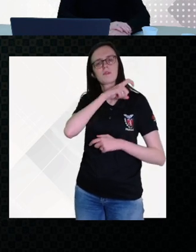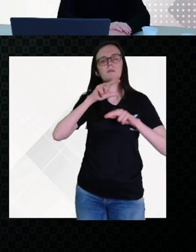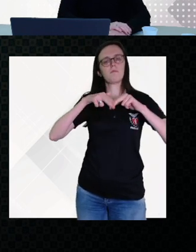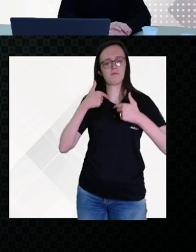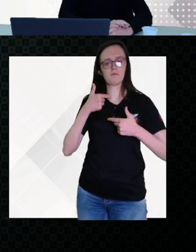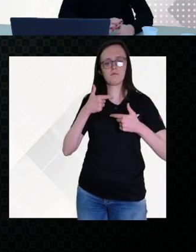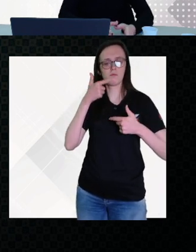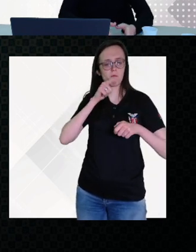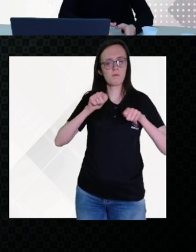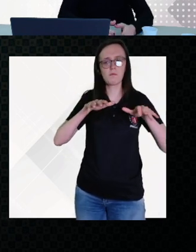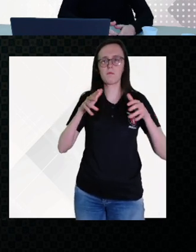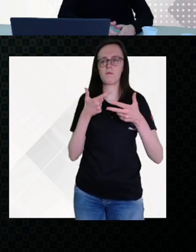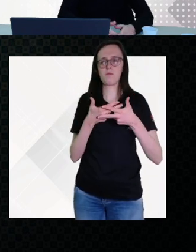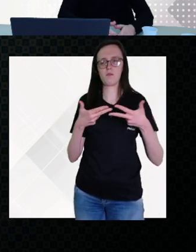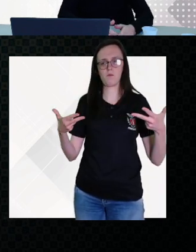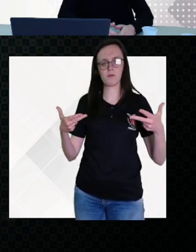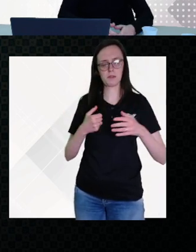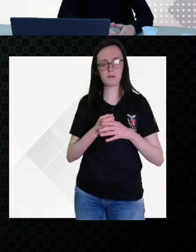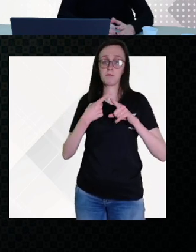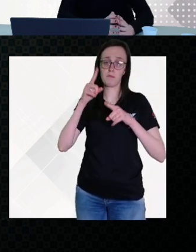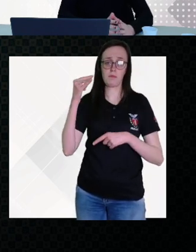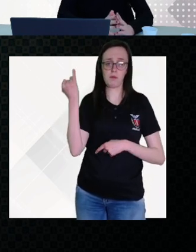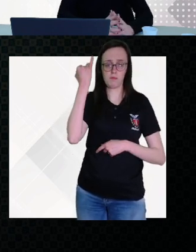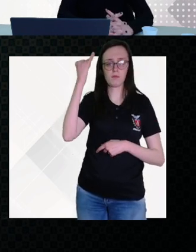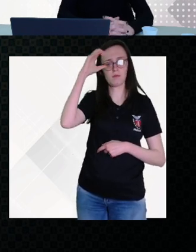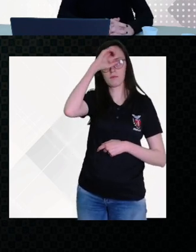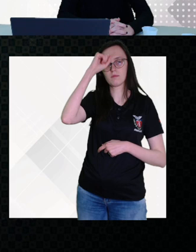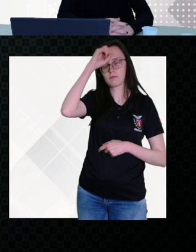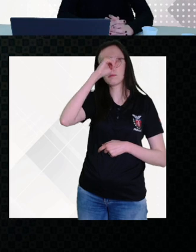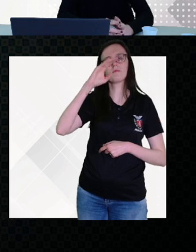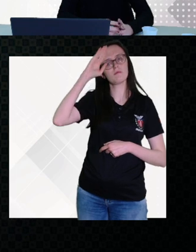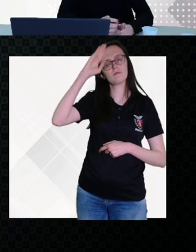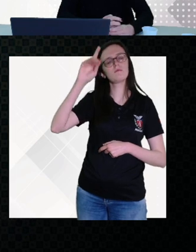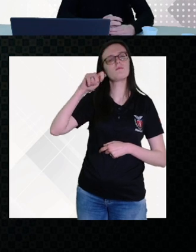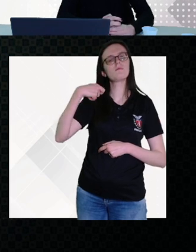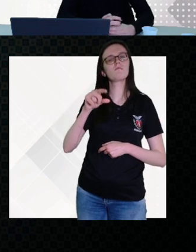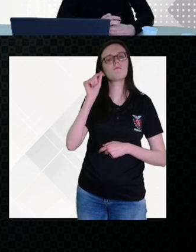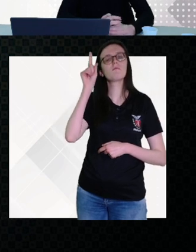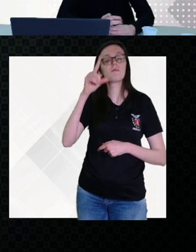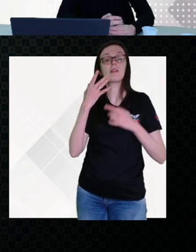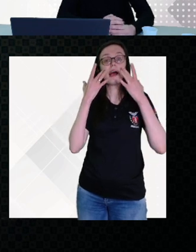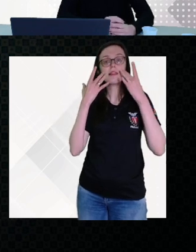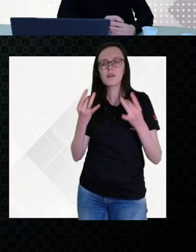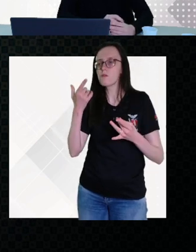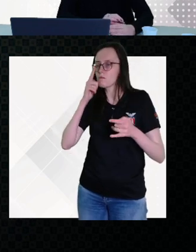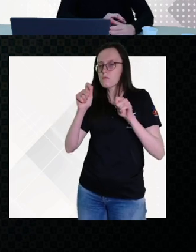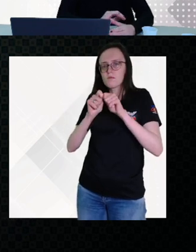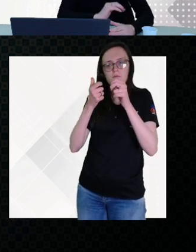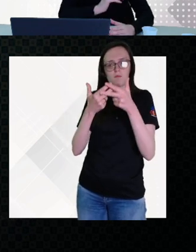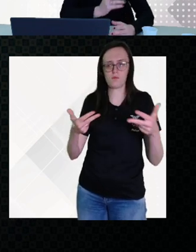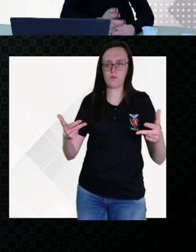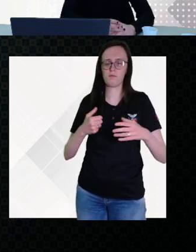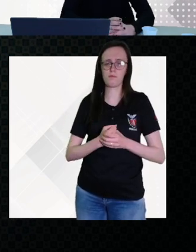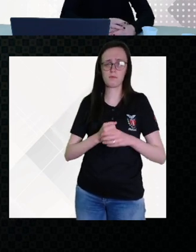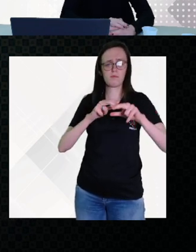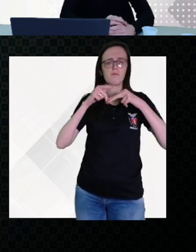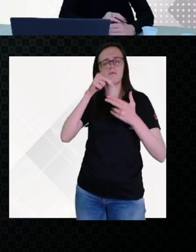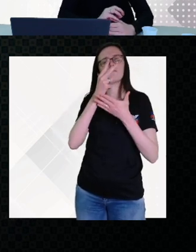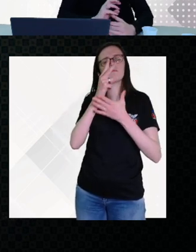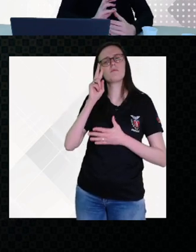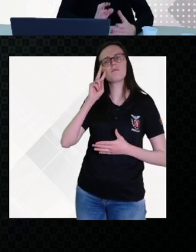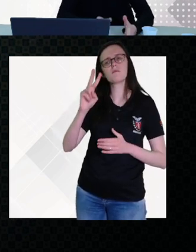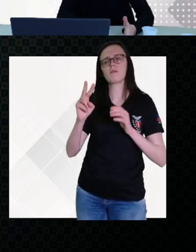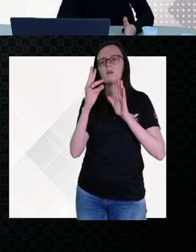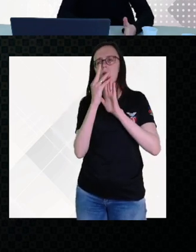executivas, que são muito importantes para o aprendizado, né? Principalmente relacionadas à atenção, Tá? Então, muitas vezes você vai ver diante de um